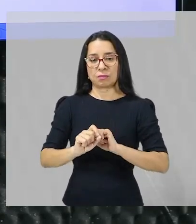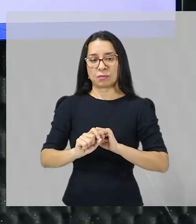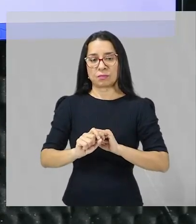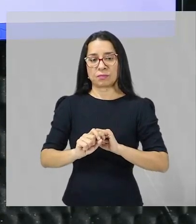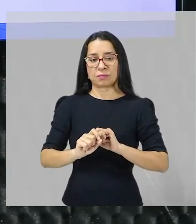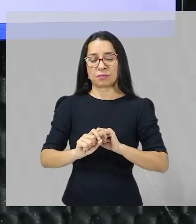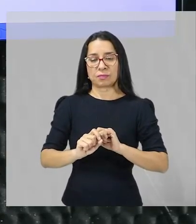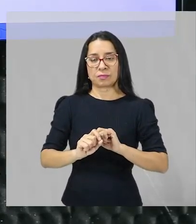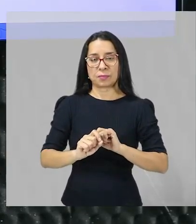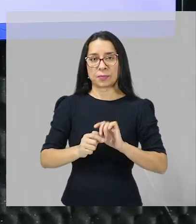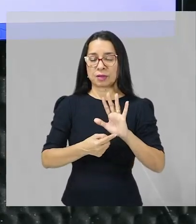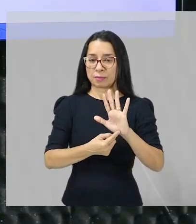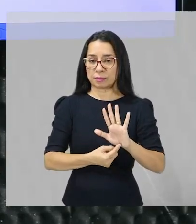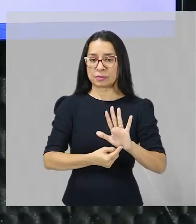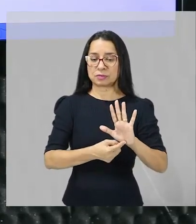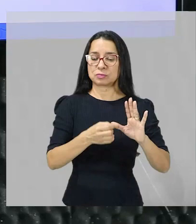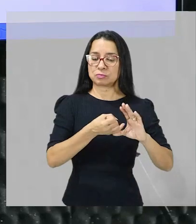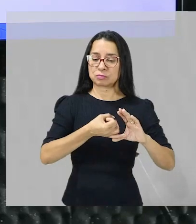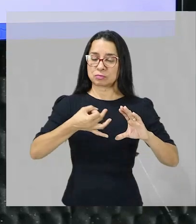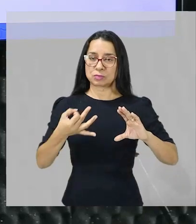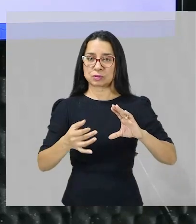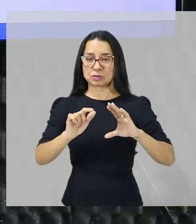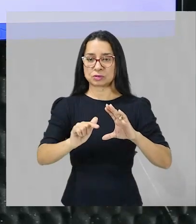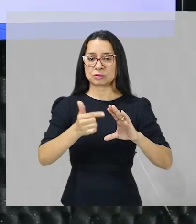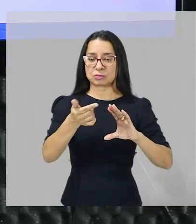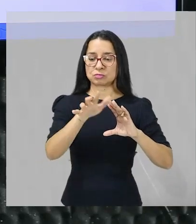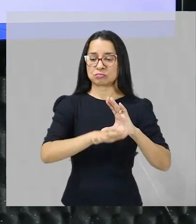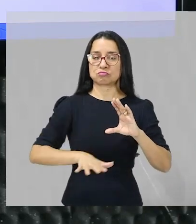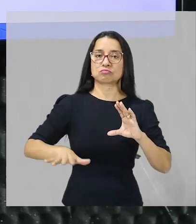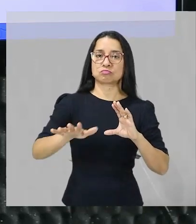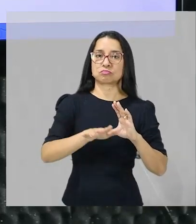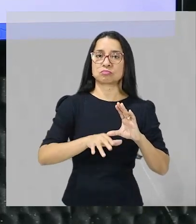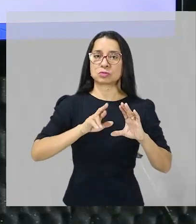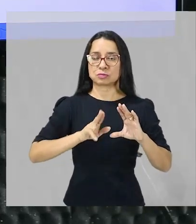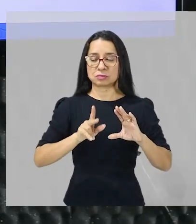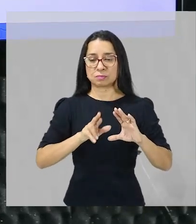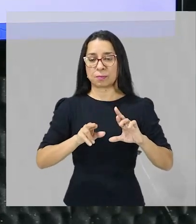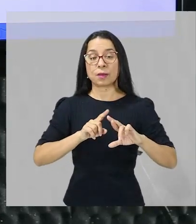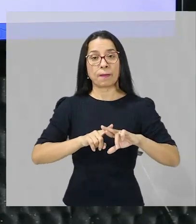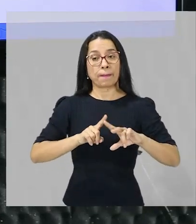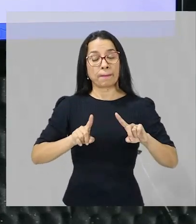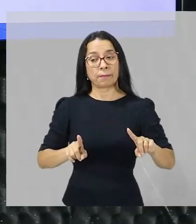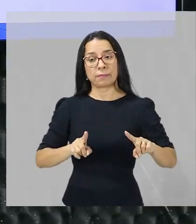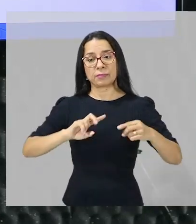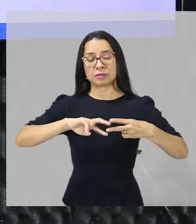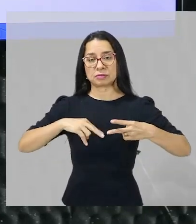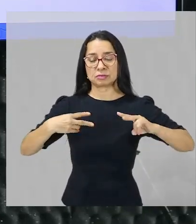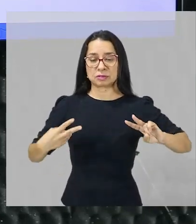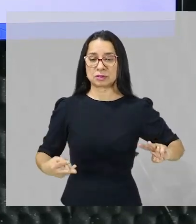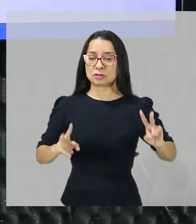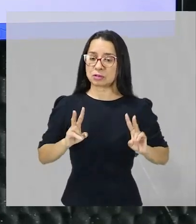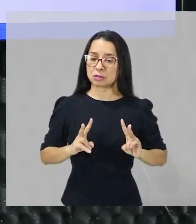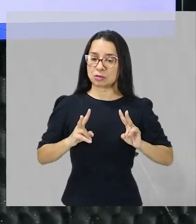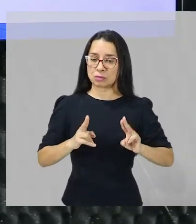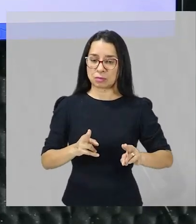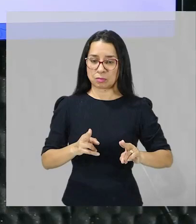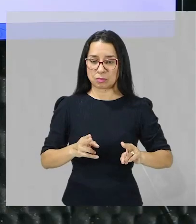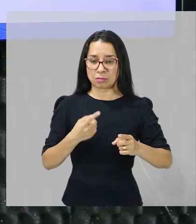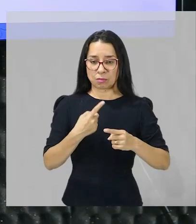vão apresentar características externas diferentes, mas a genética é a mesma pelo fato de que essas plantas elas